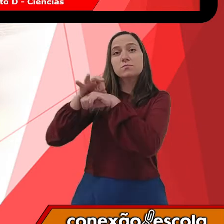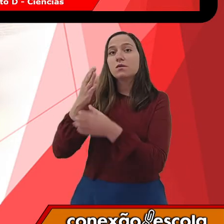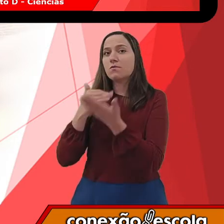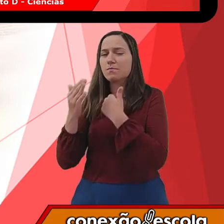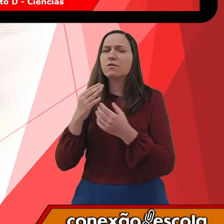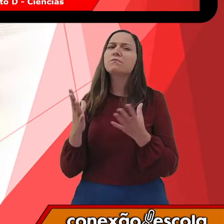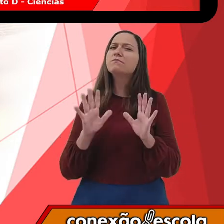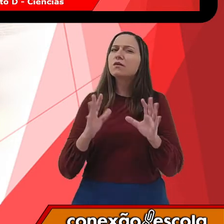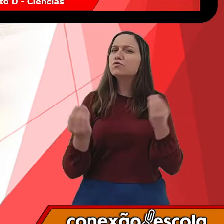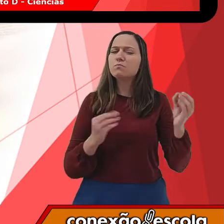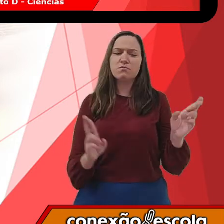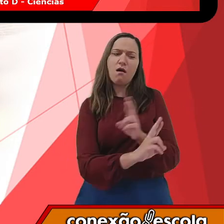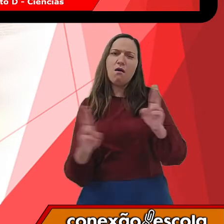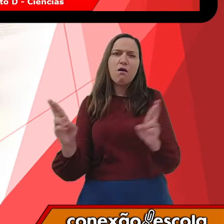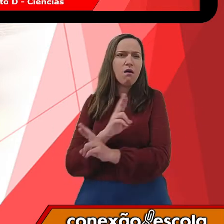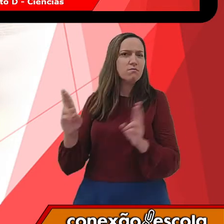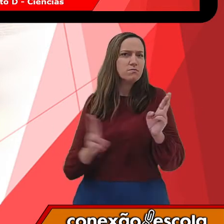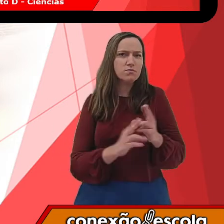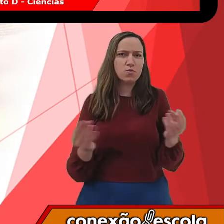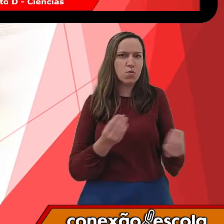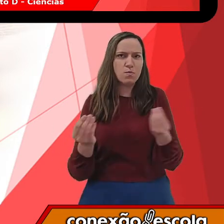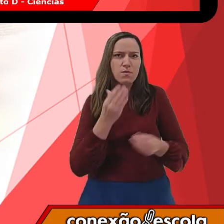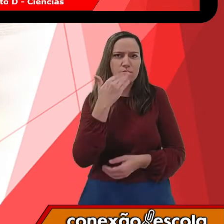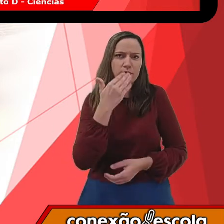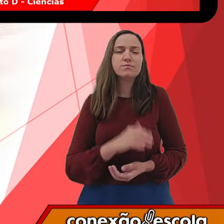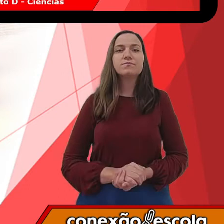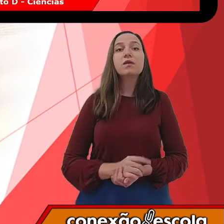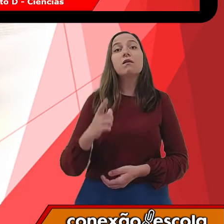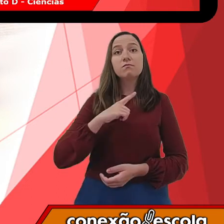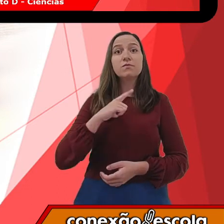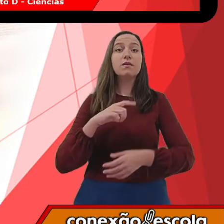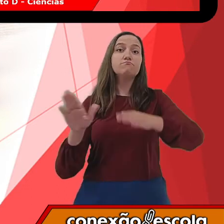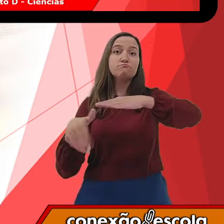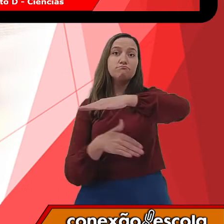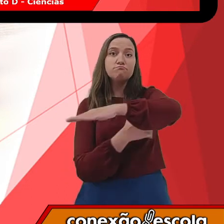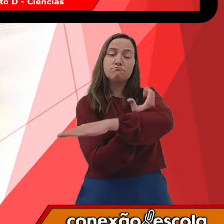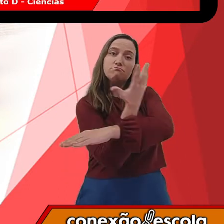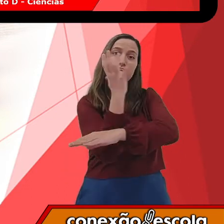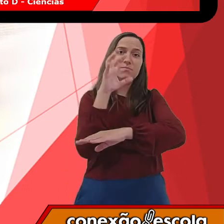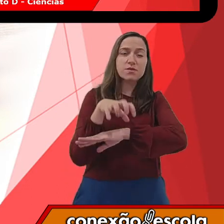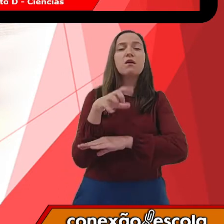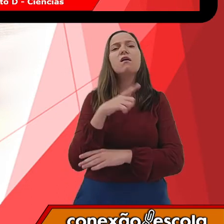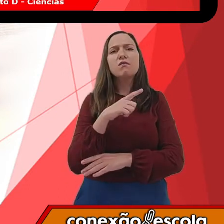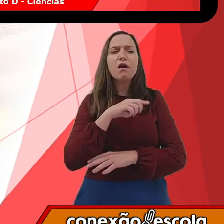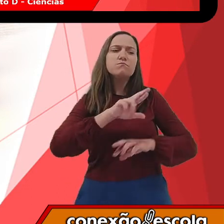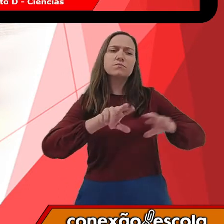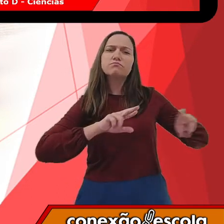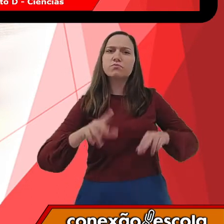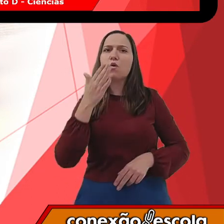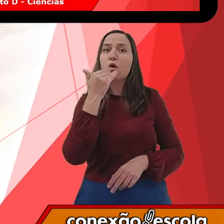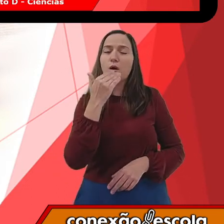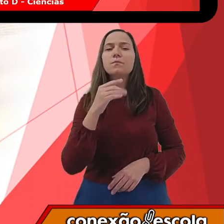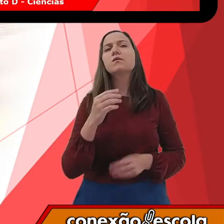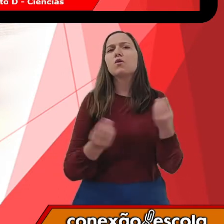um ecossistema, cada ser vivo se alimenta de uma maneira diferente. A sequência de quem come o que